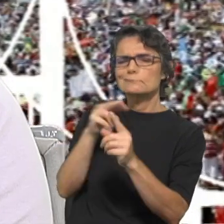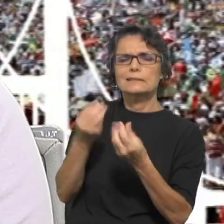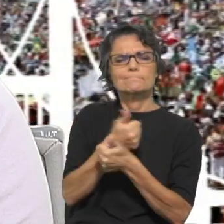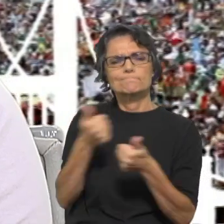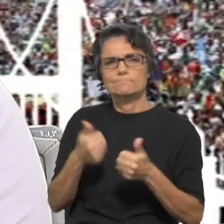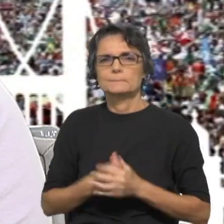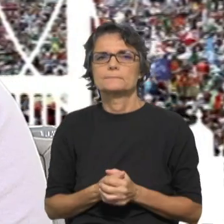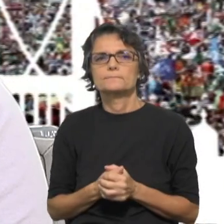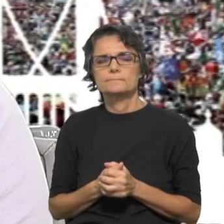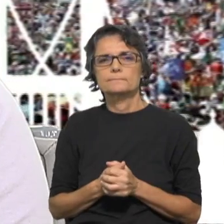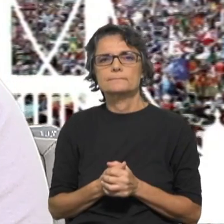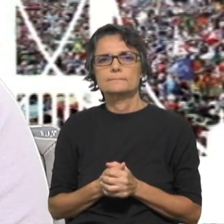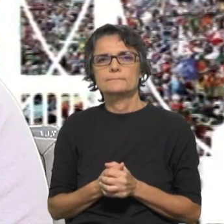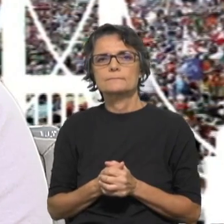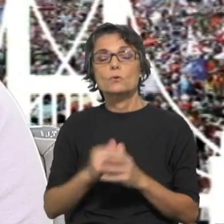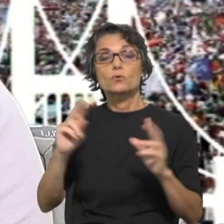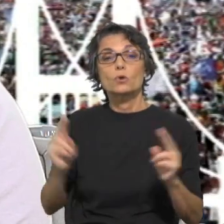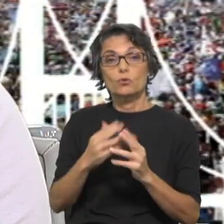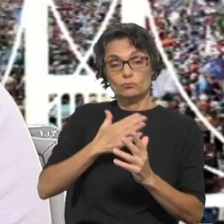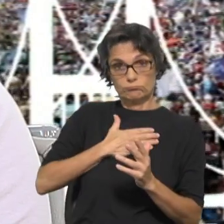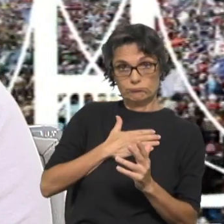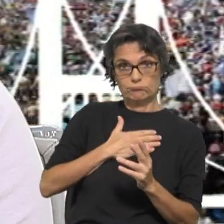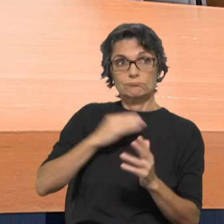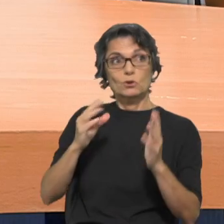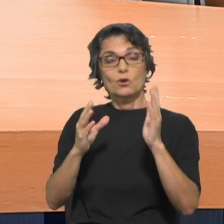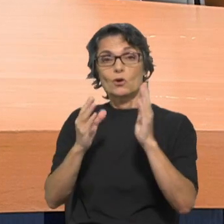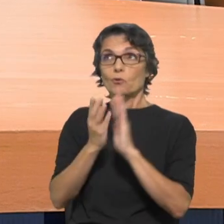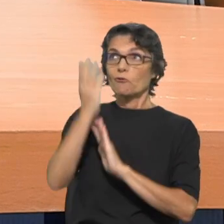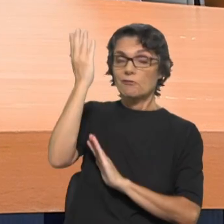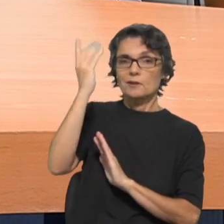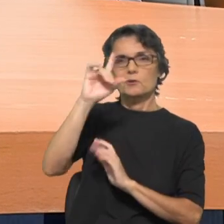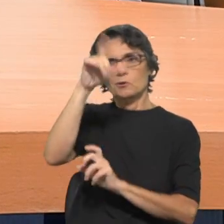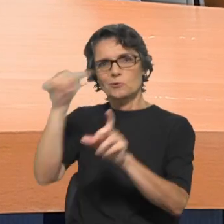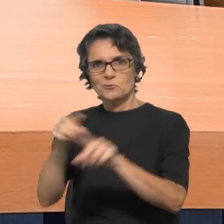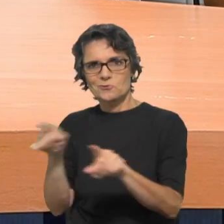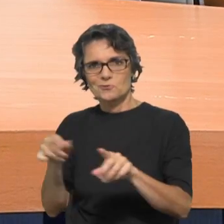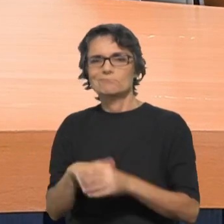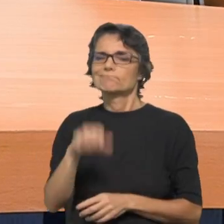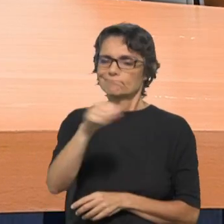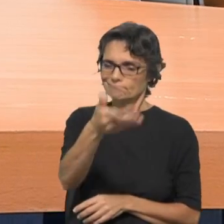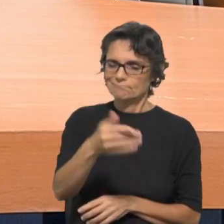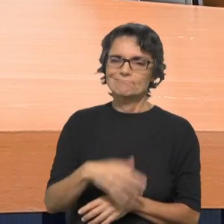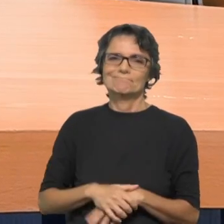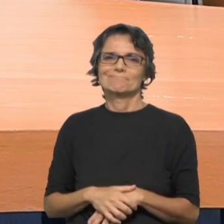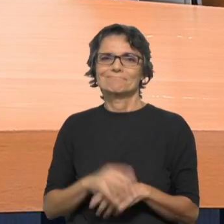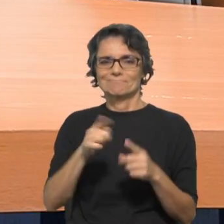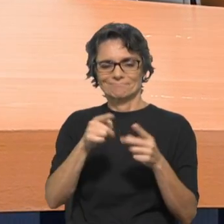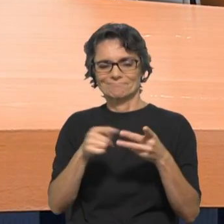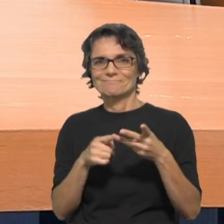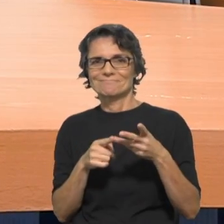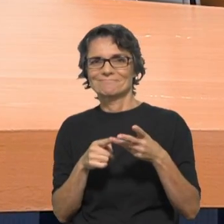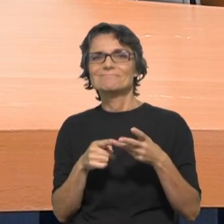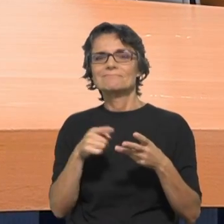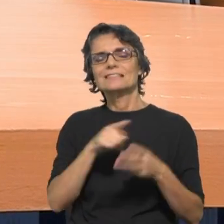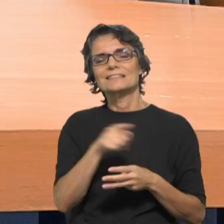bem vincada sempre, encontro consigo, com Deus e com os outros. Exatamente. Isso enfim, é um percurso que marca